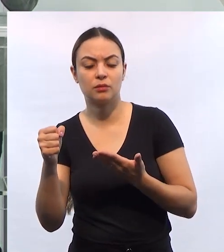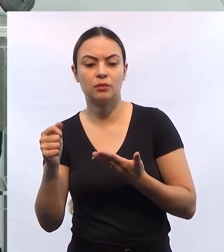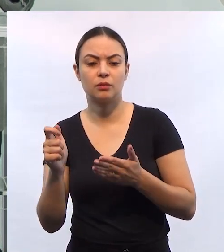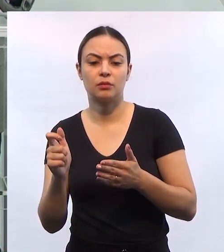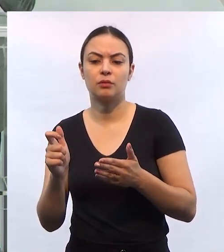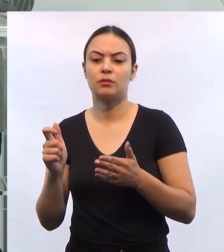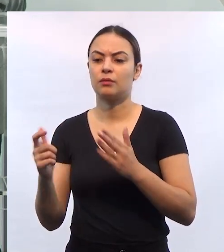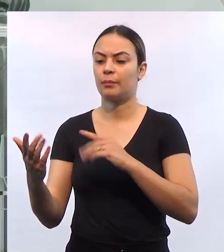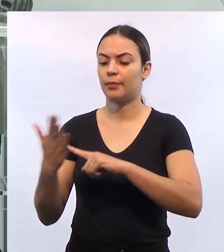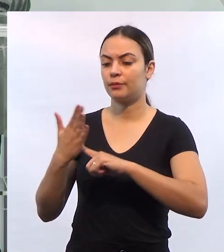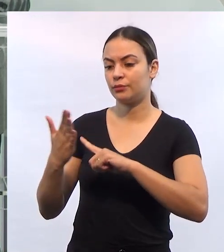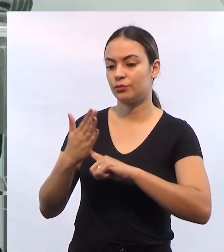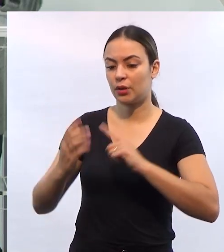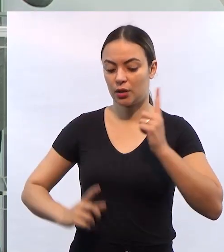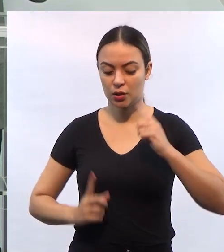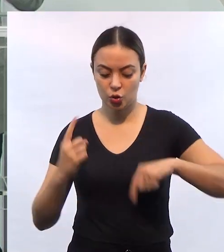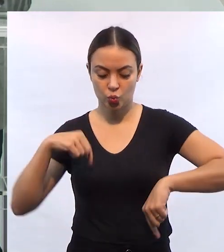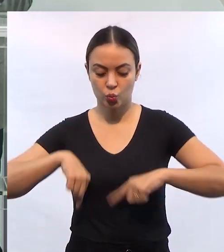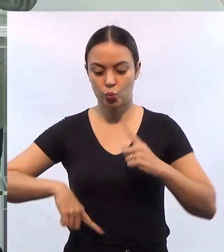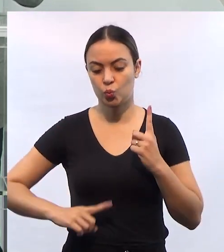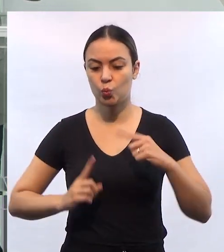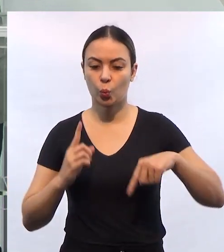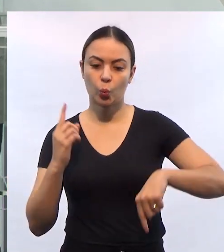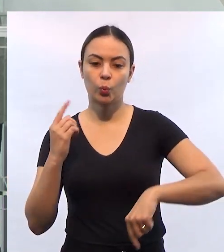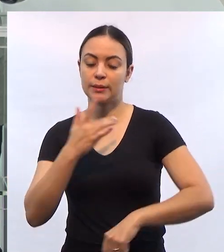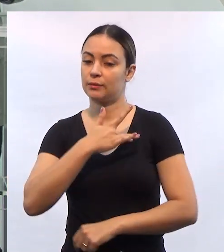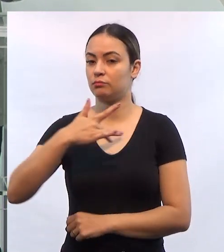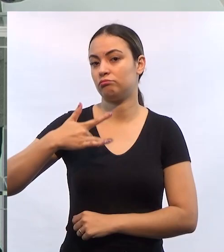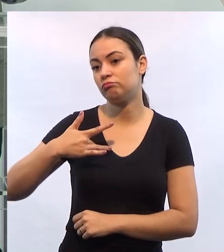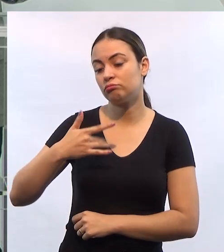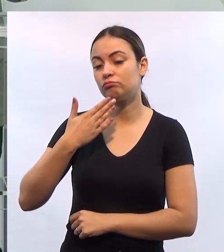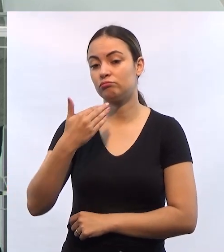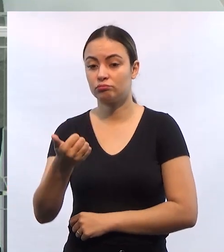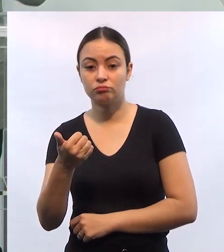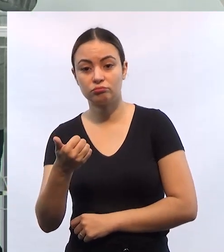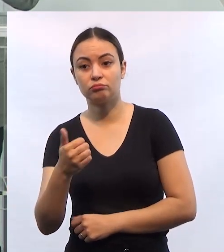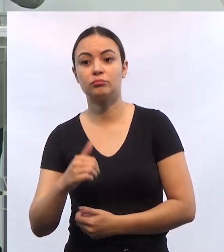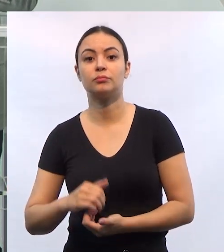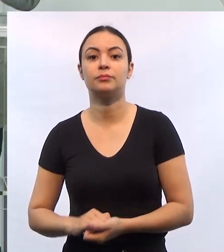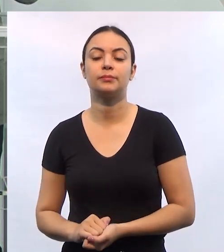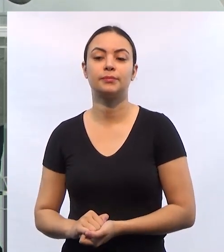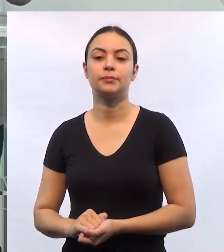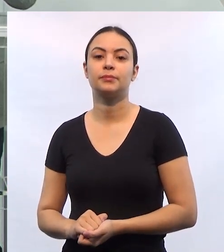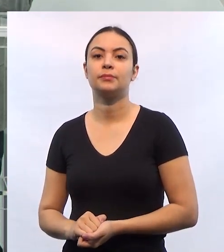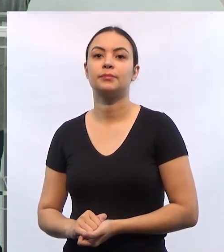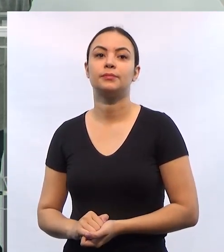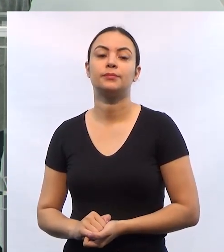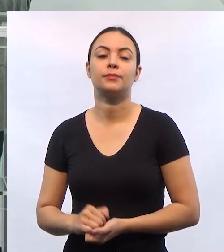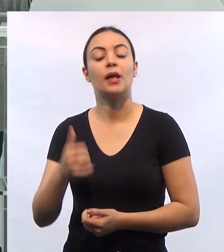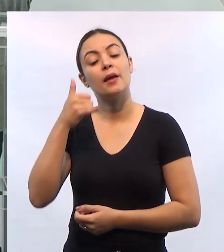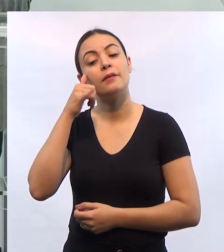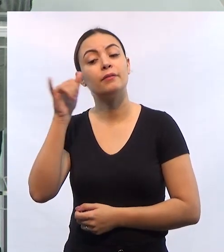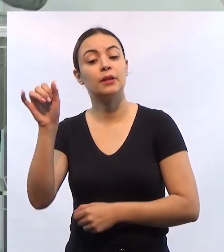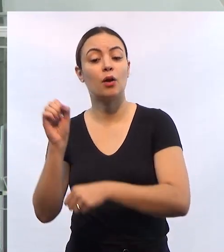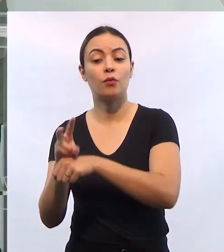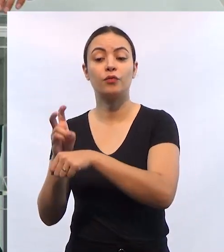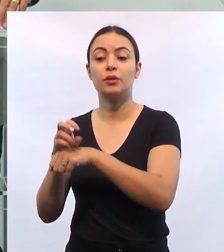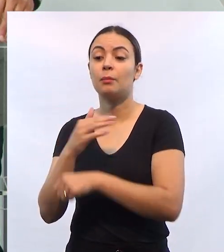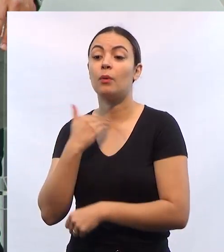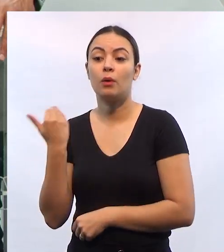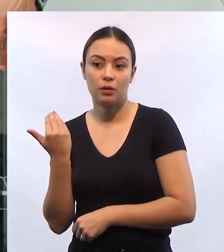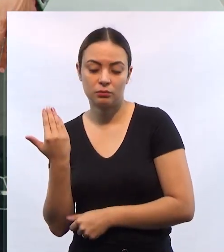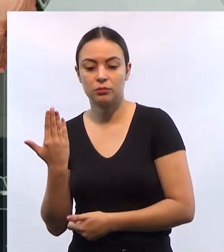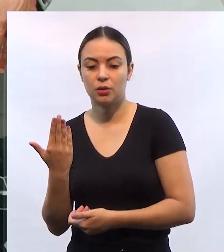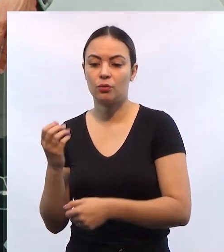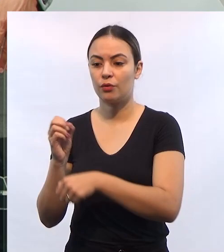medicamentos que nos dão uma imunidade muito melhor para combater o vírus, para que ele não seja mais tão mortal quanto foi logo no início. Tá?